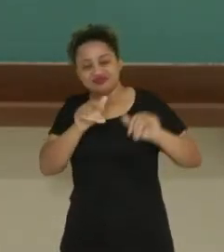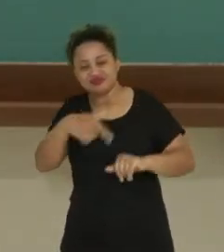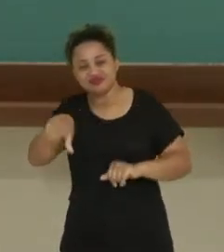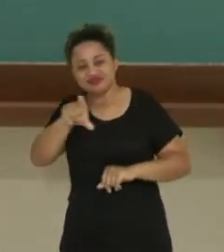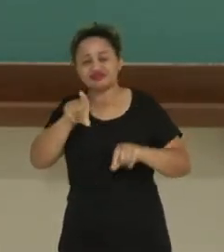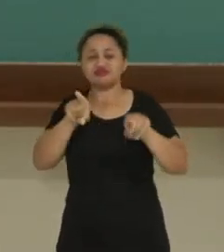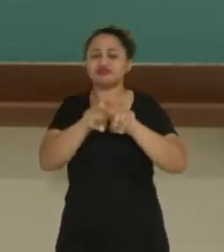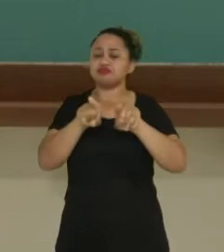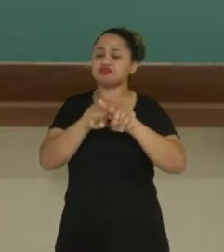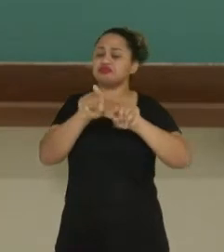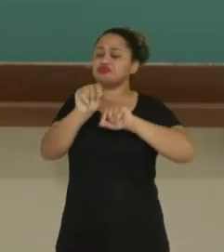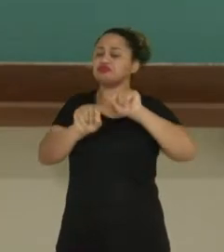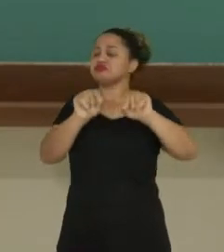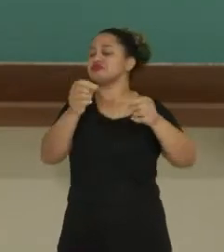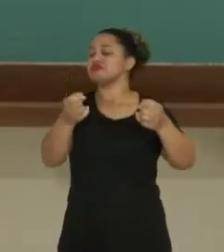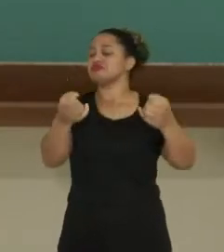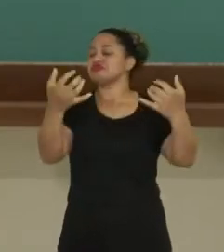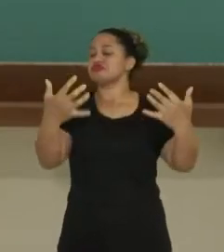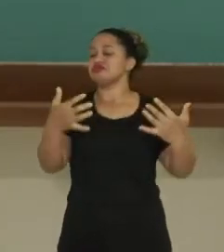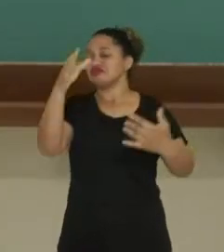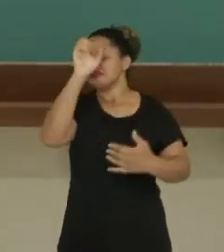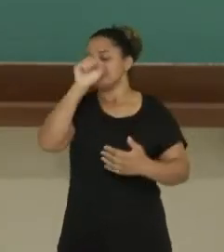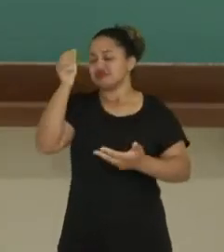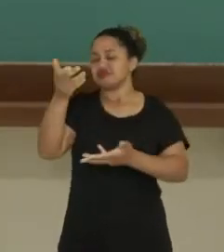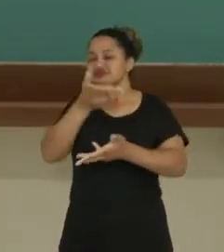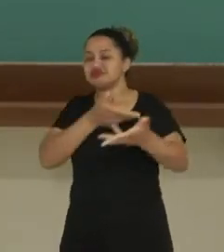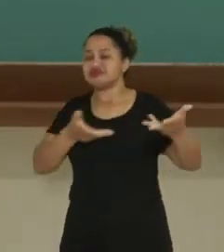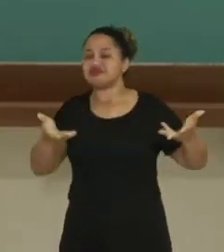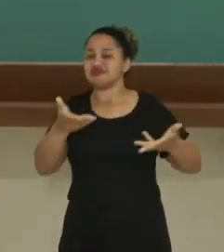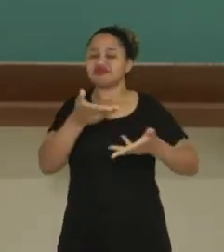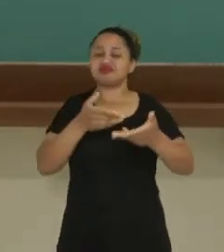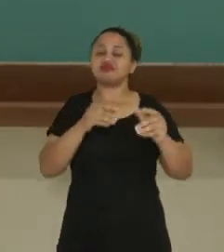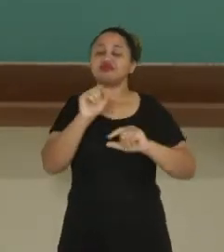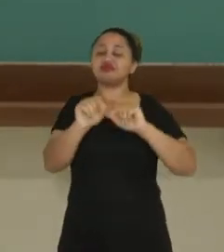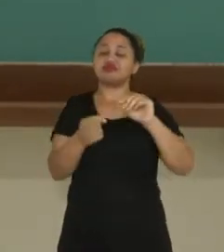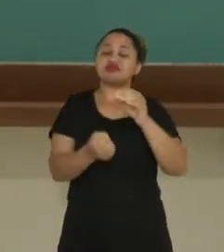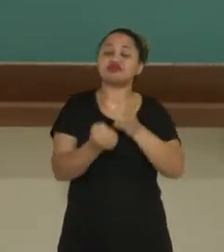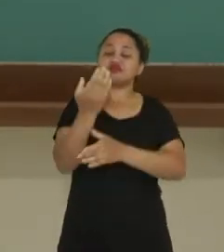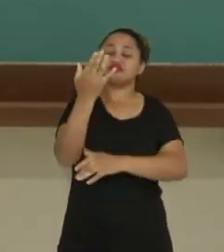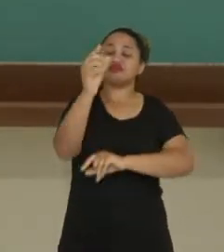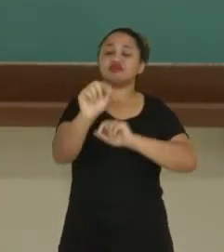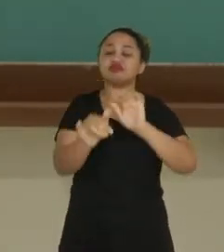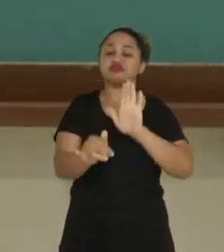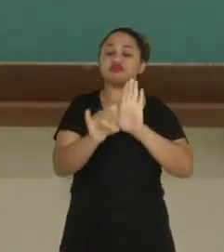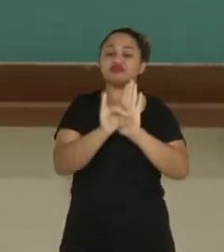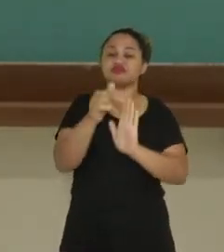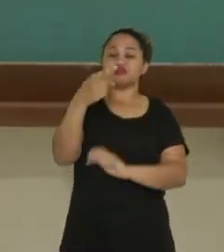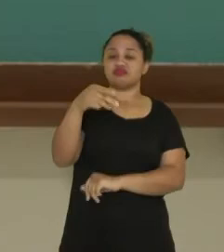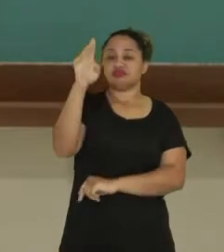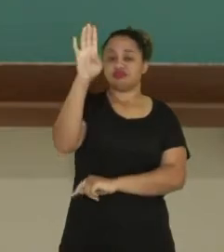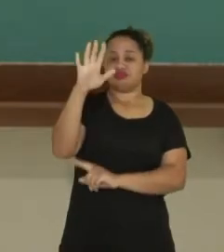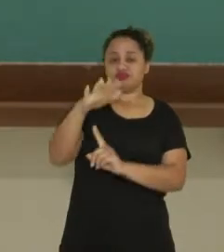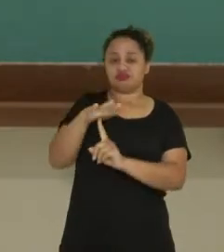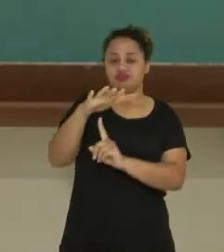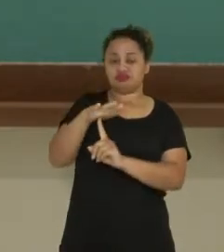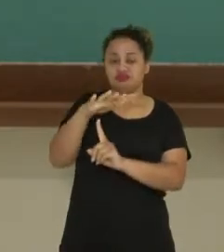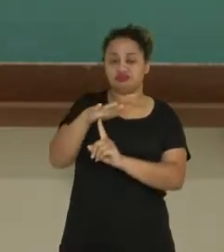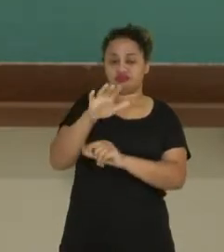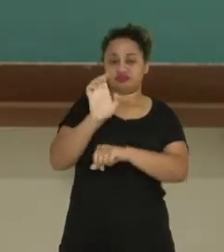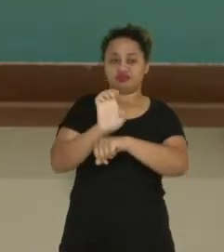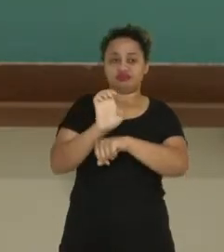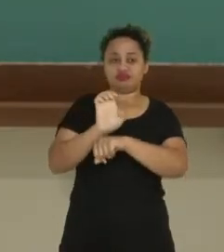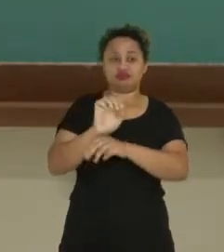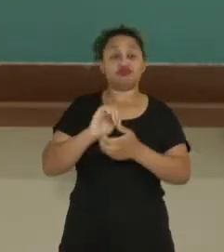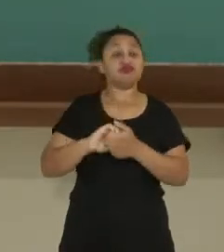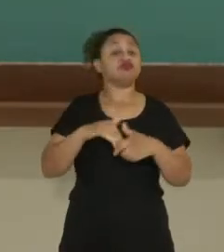possa conversar, aprender e dialogar sobre a formação da identidade do Paraná, né? Aqui o nosso objetivo